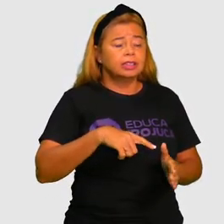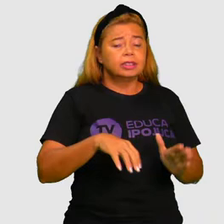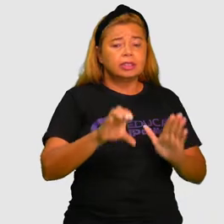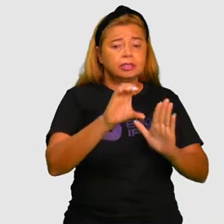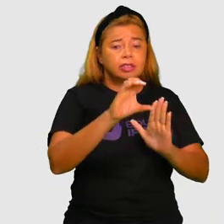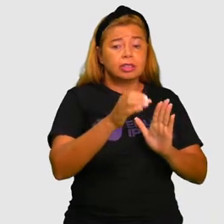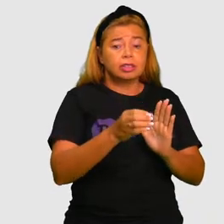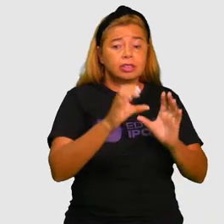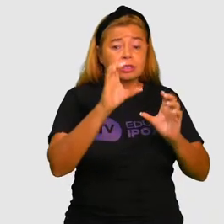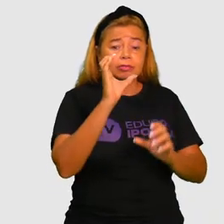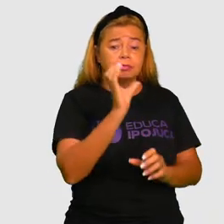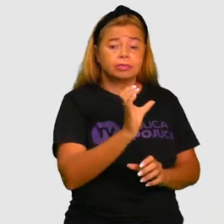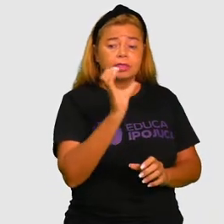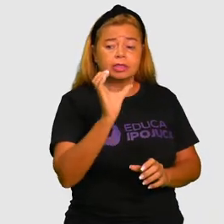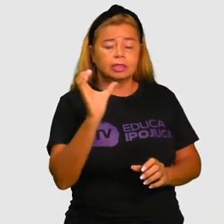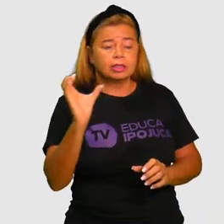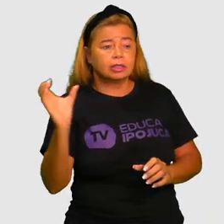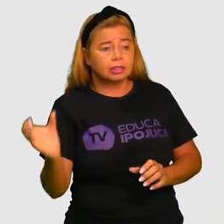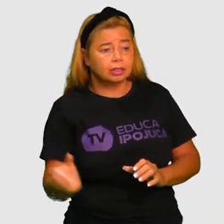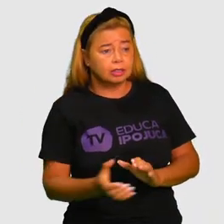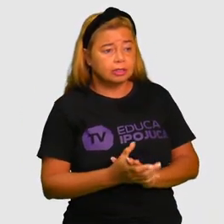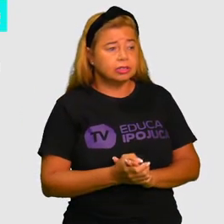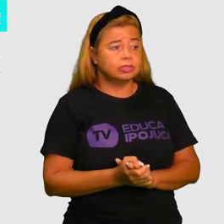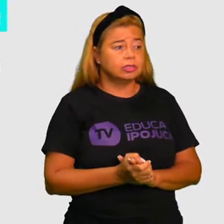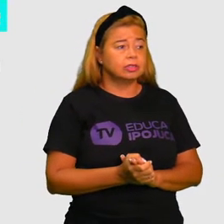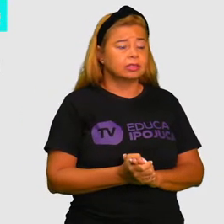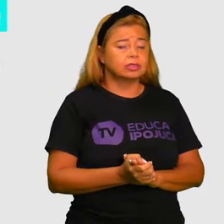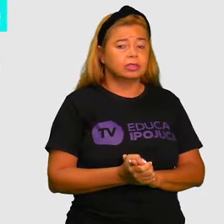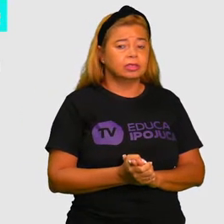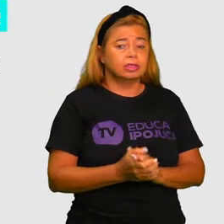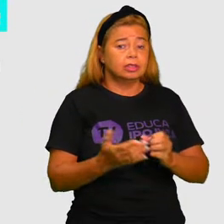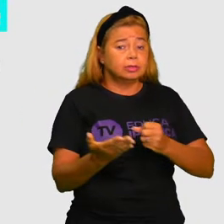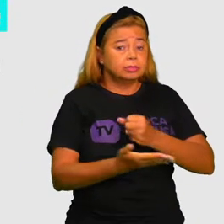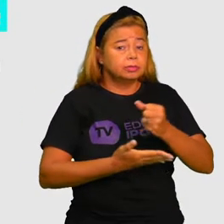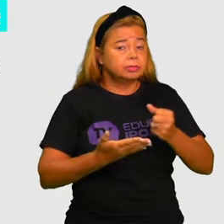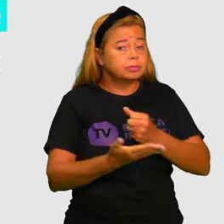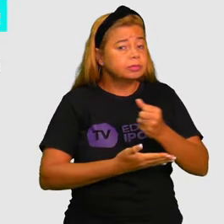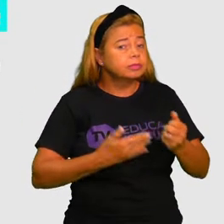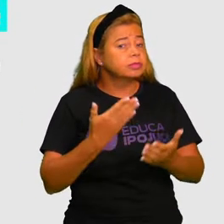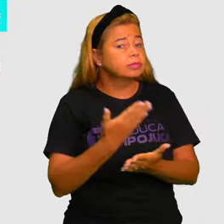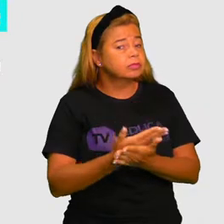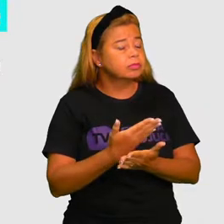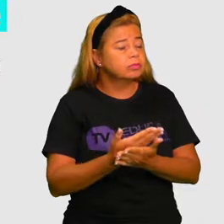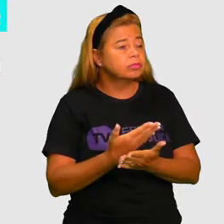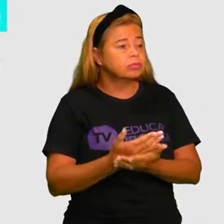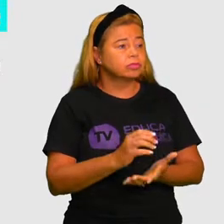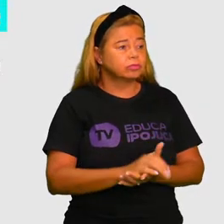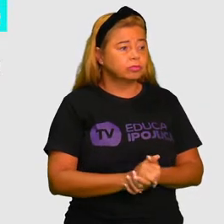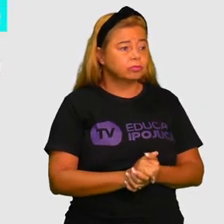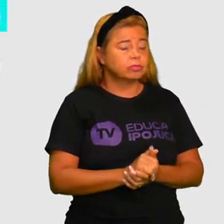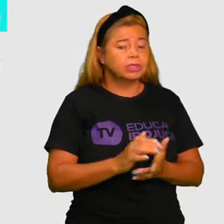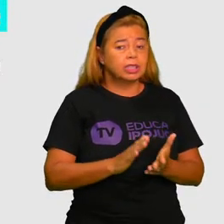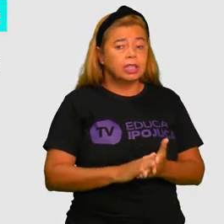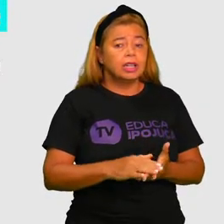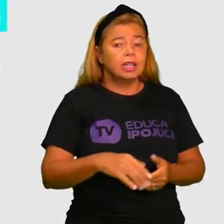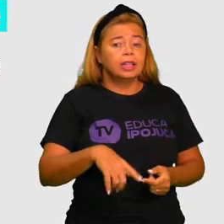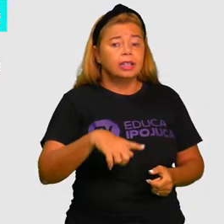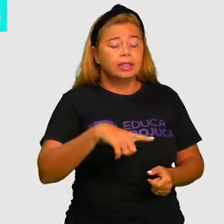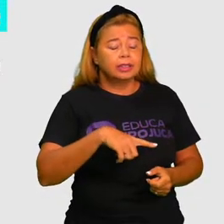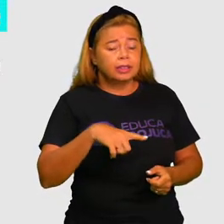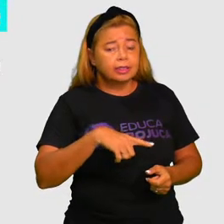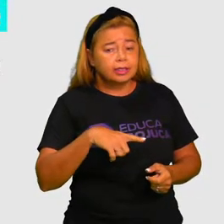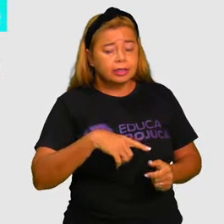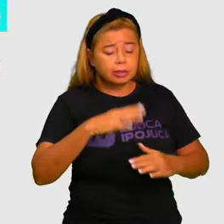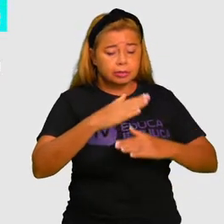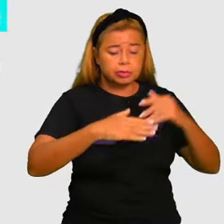especialista e ele é baseado no estudo então nós temos aí o especialista e foi